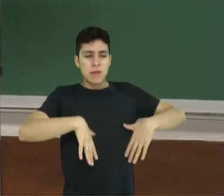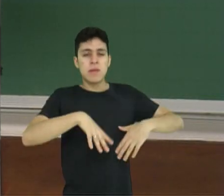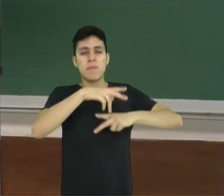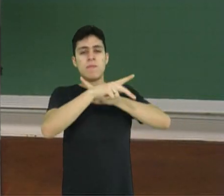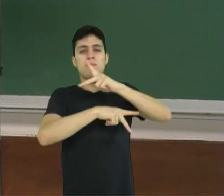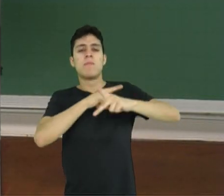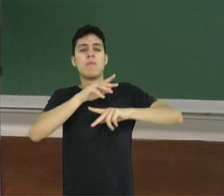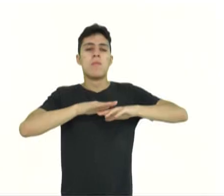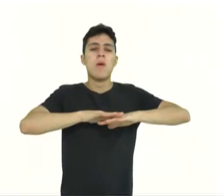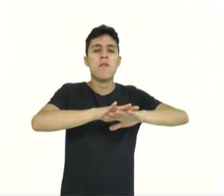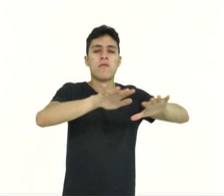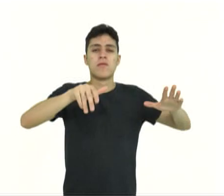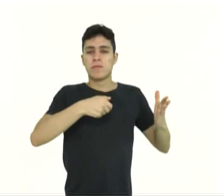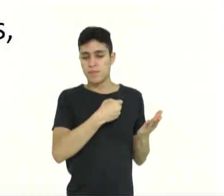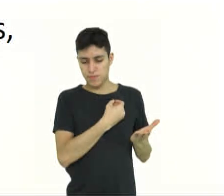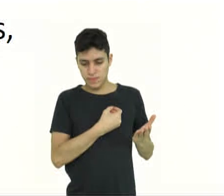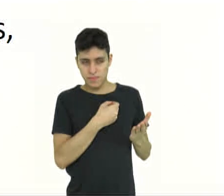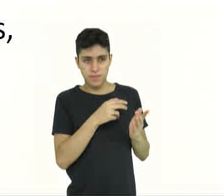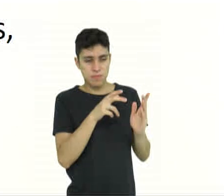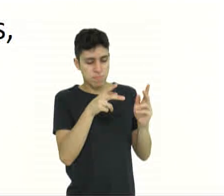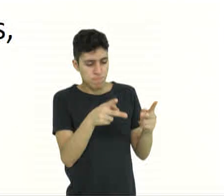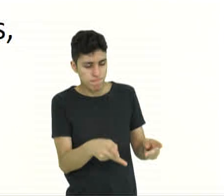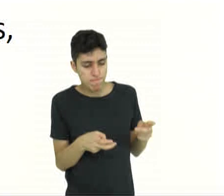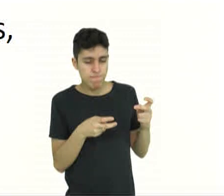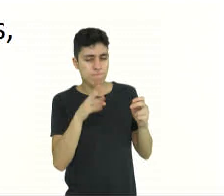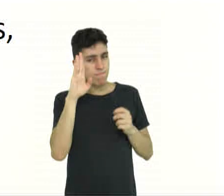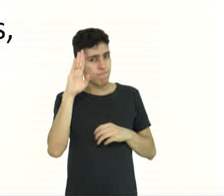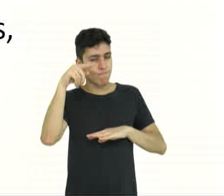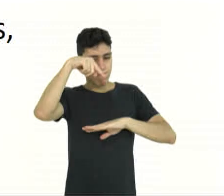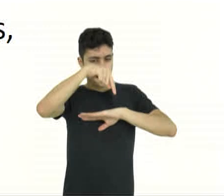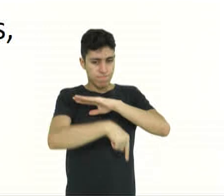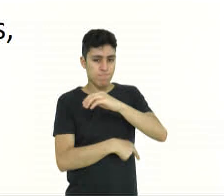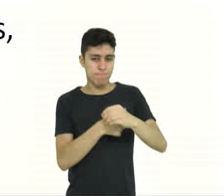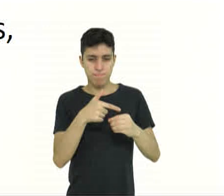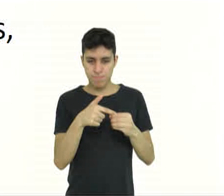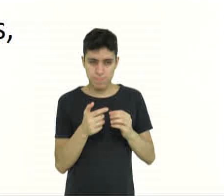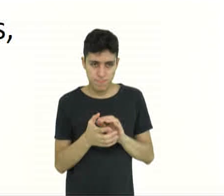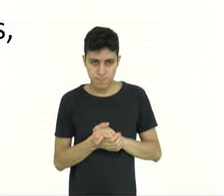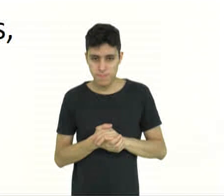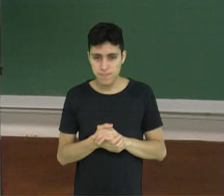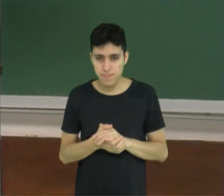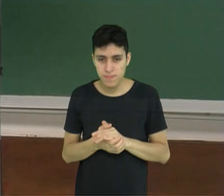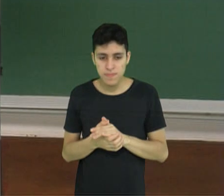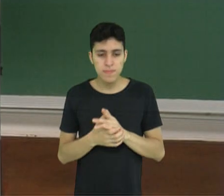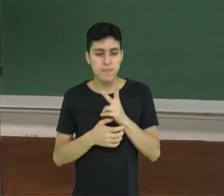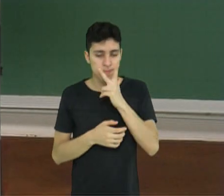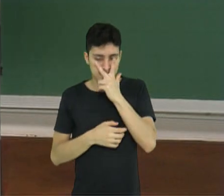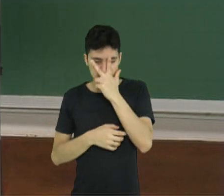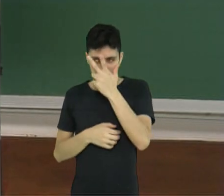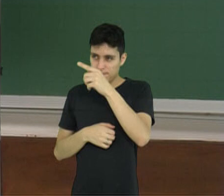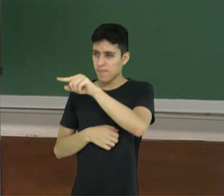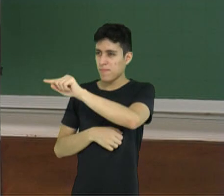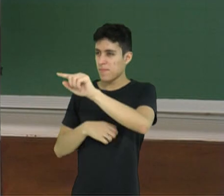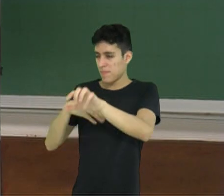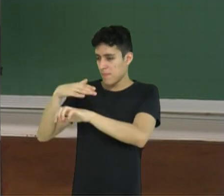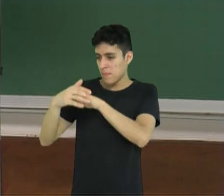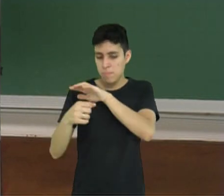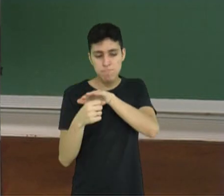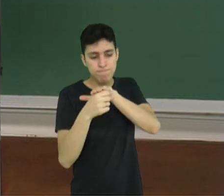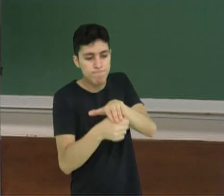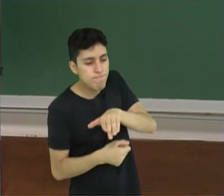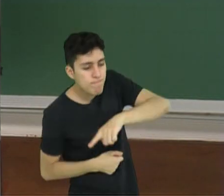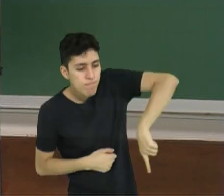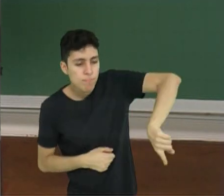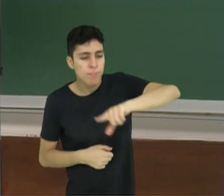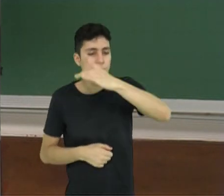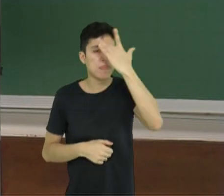né? A extração do petróleo, principalmente. As pessoas estão sendo pressionadas por essas plataformas de extração de